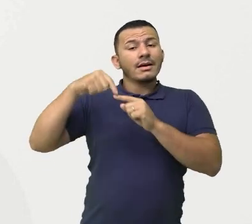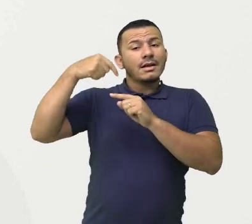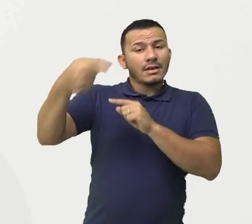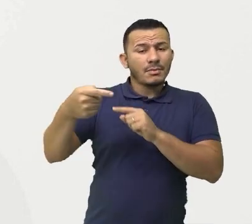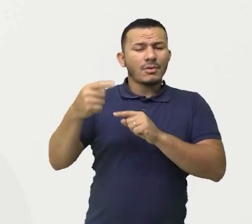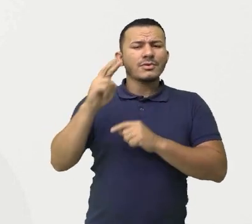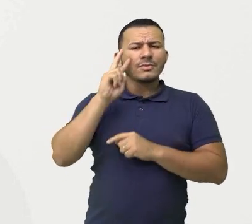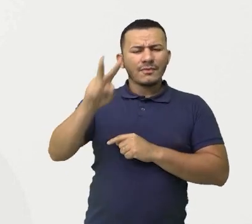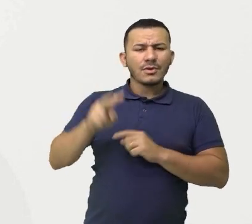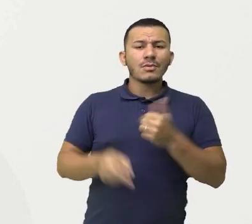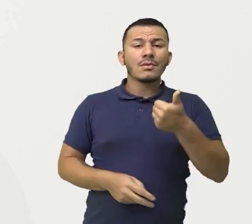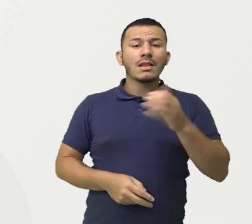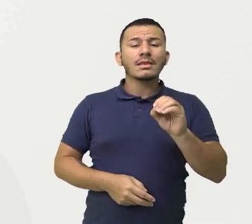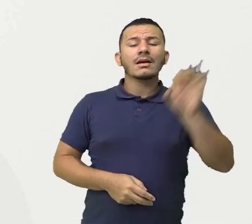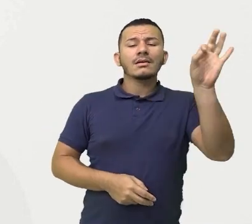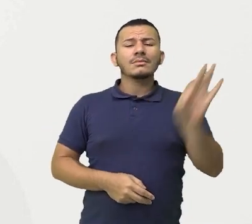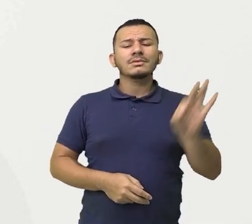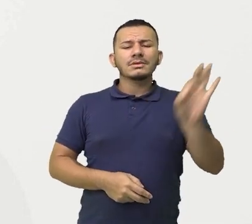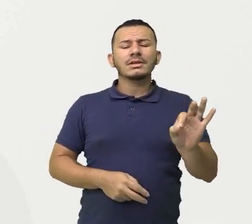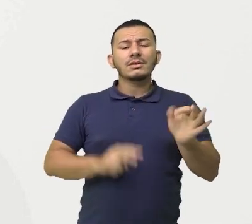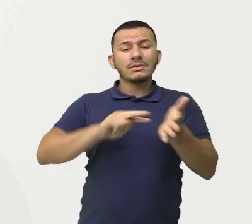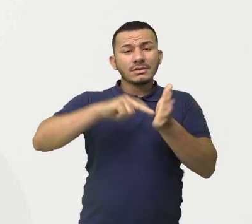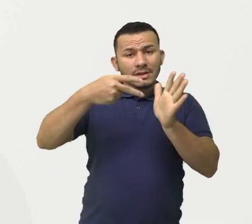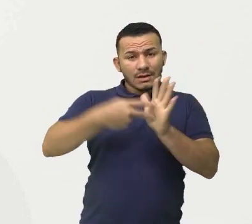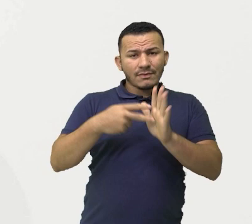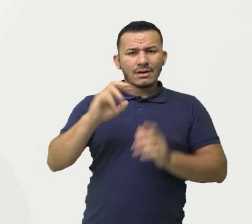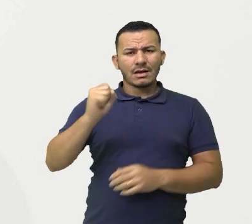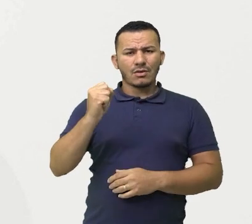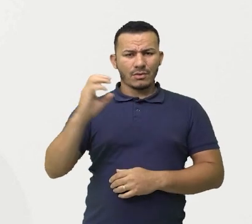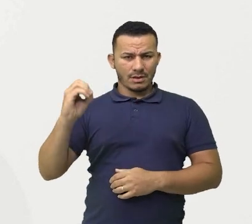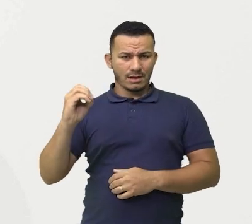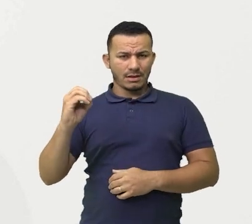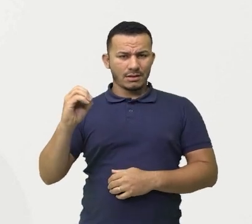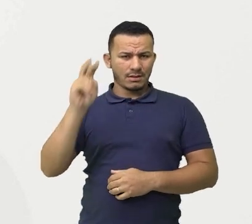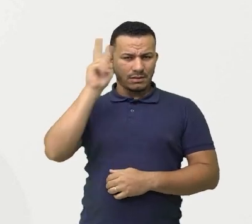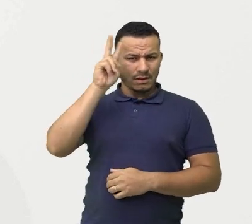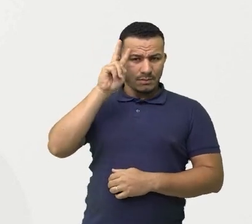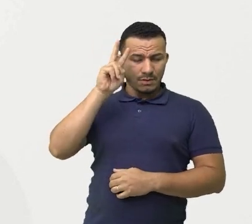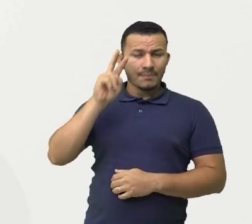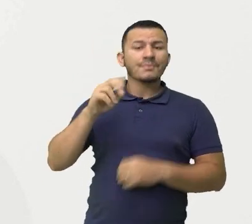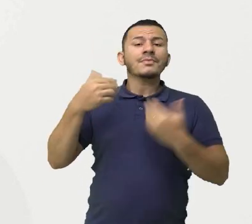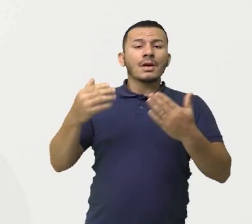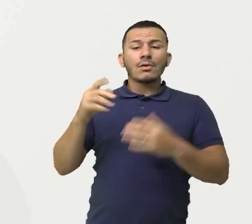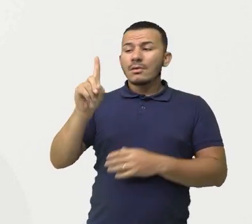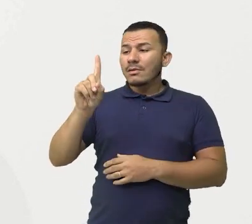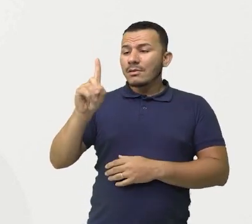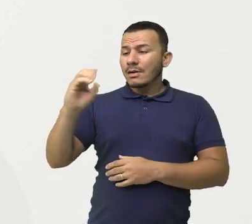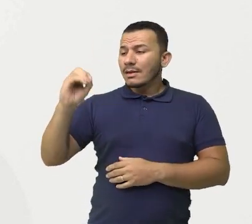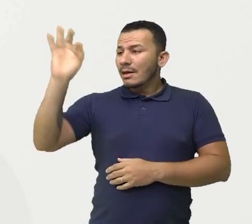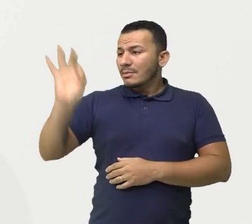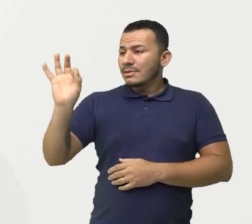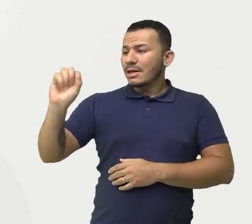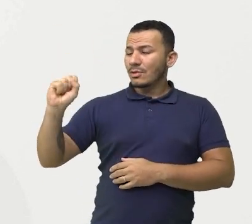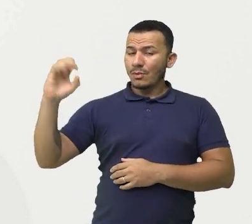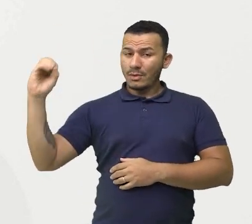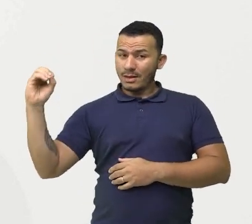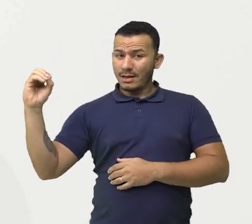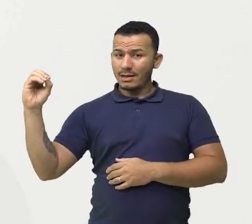que 10% equivale a 80 alunos? Bom, se 10% é